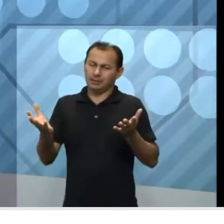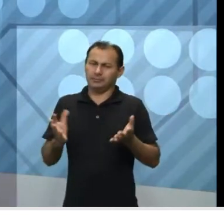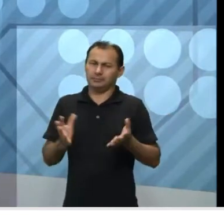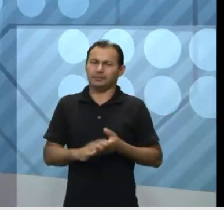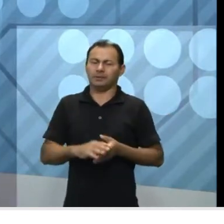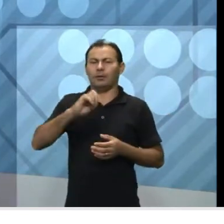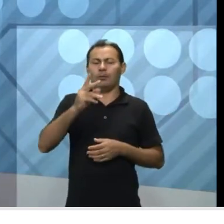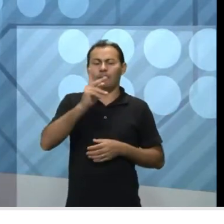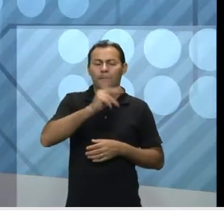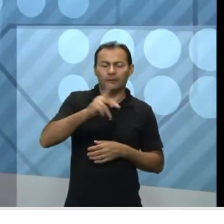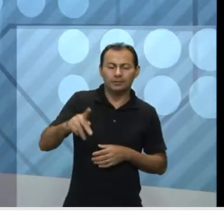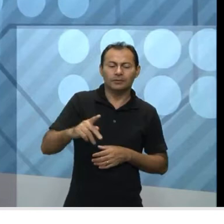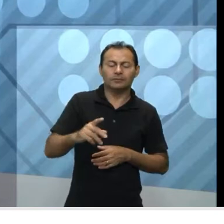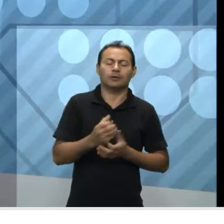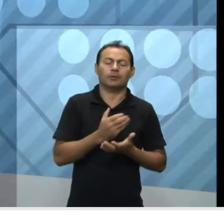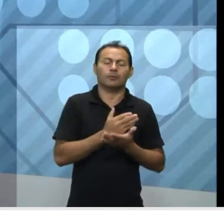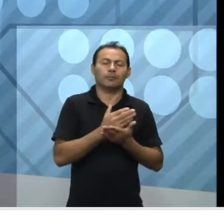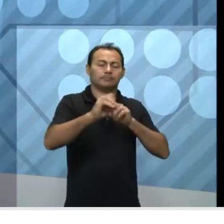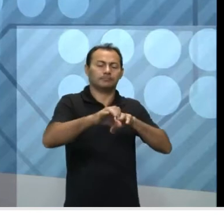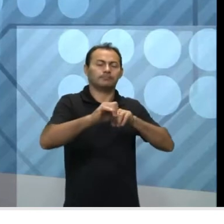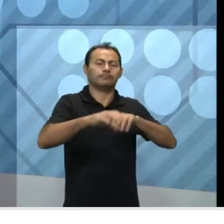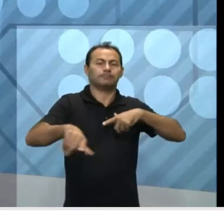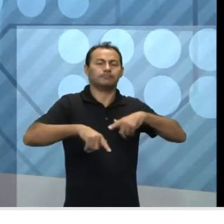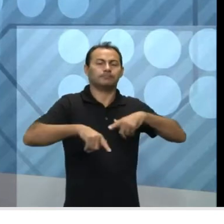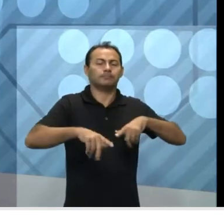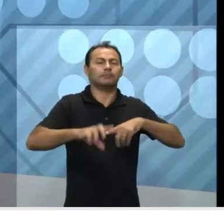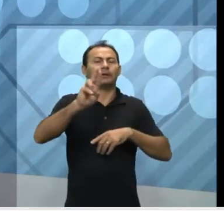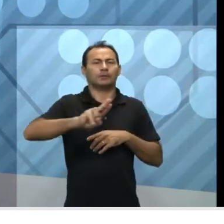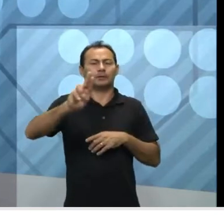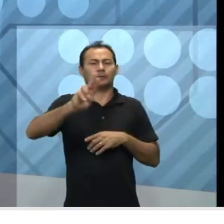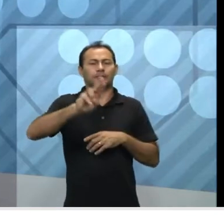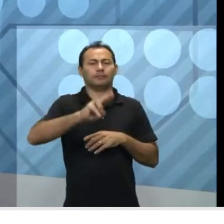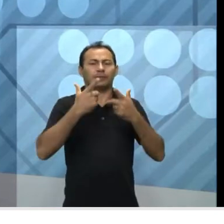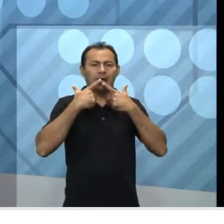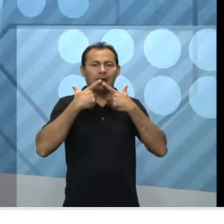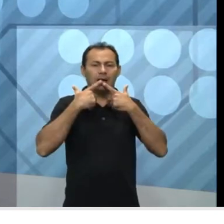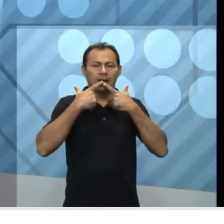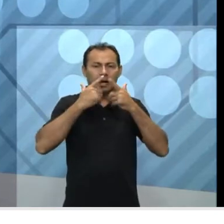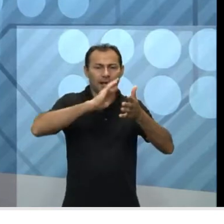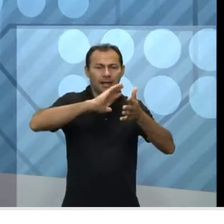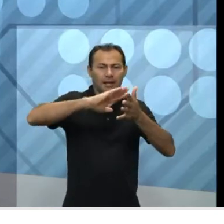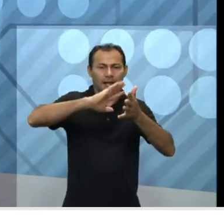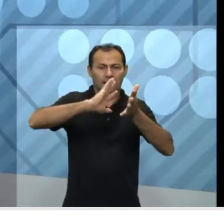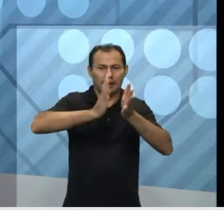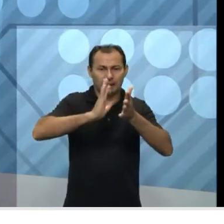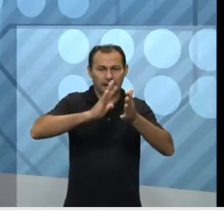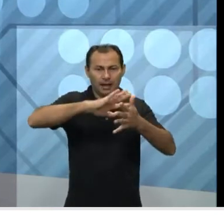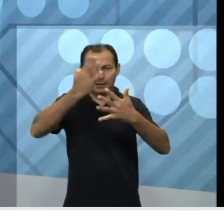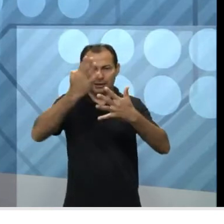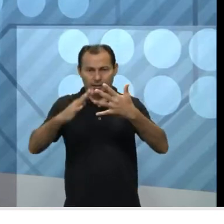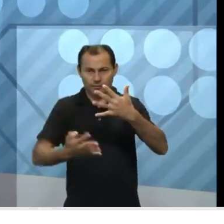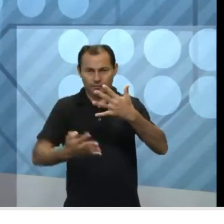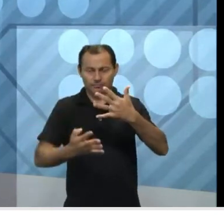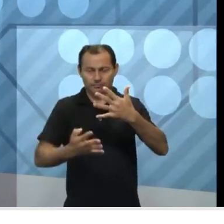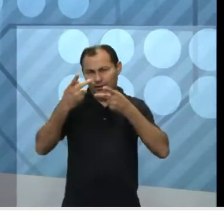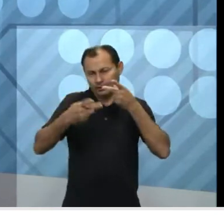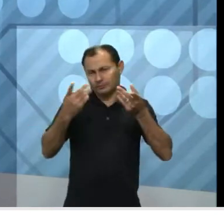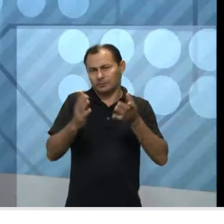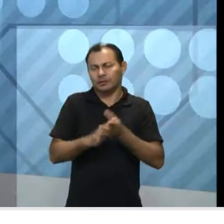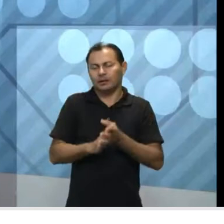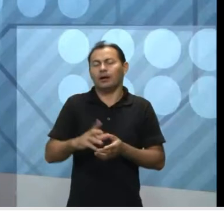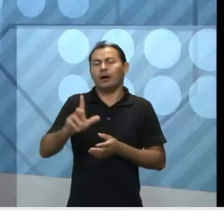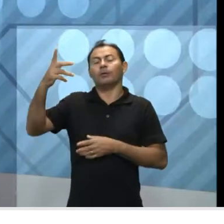trabalho utilizando a língua de sinais. Estou falando língua de sinais porque estou fazendo uma referência a outros locais, tá? Principalmente a